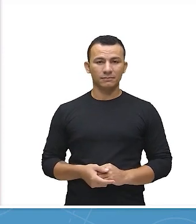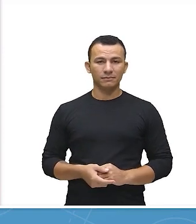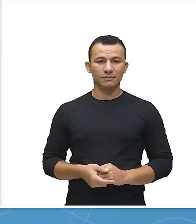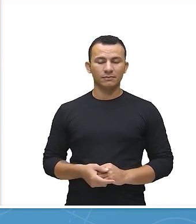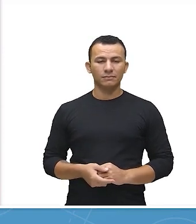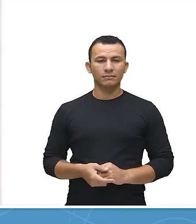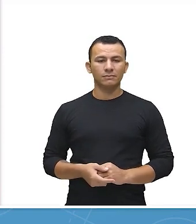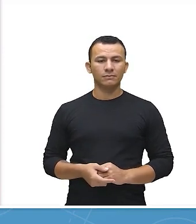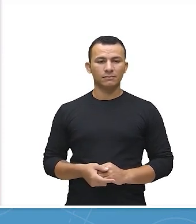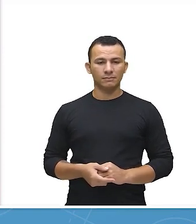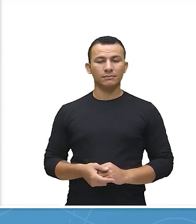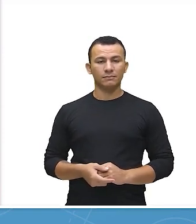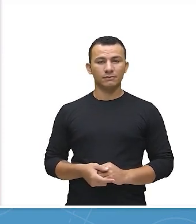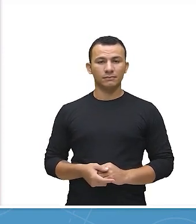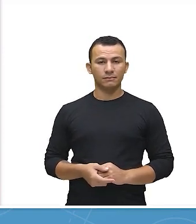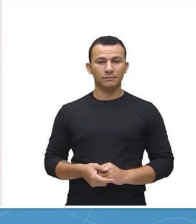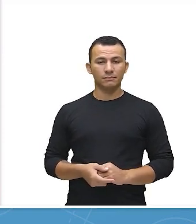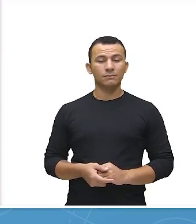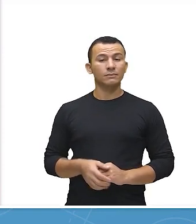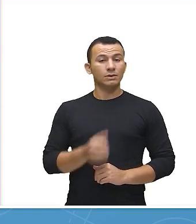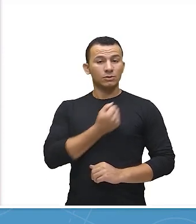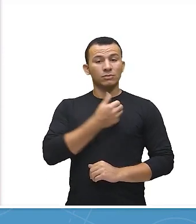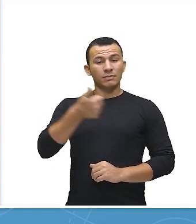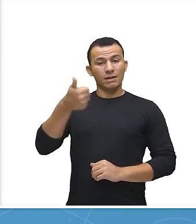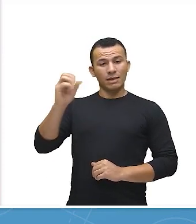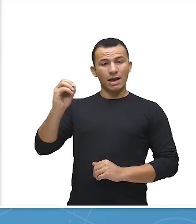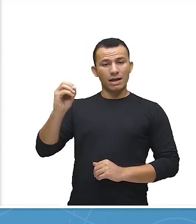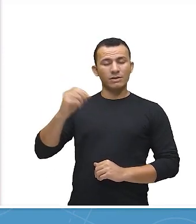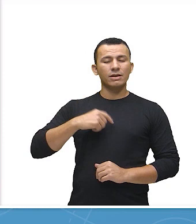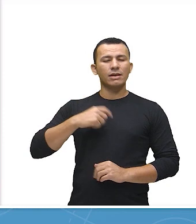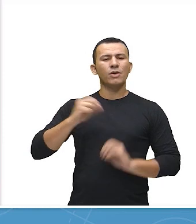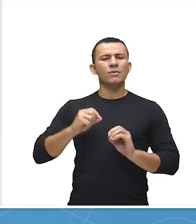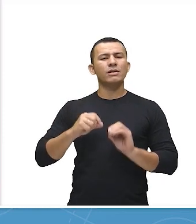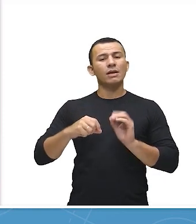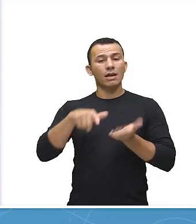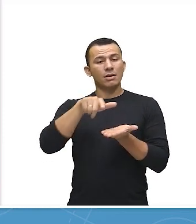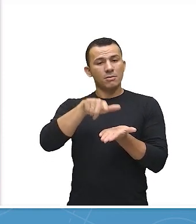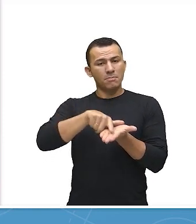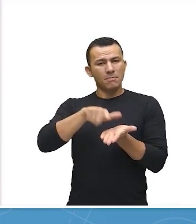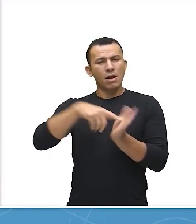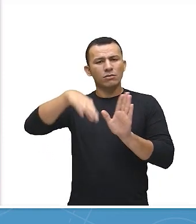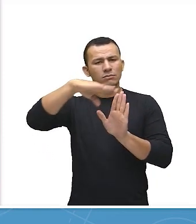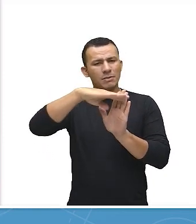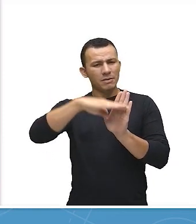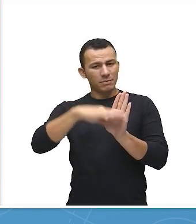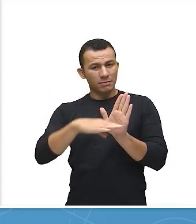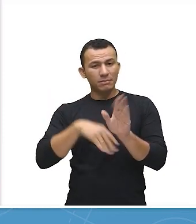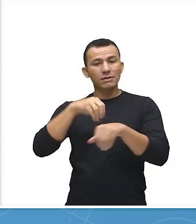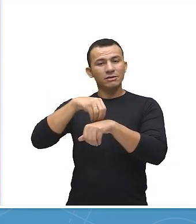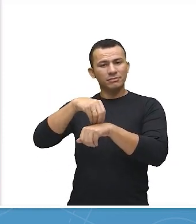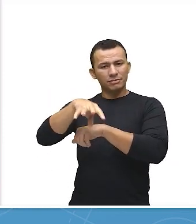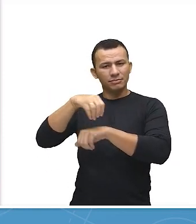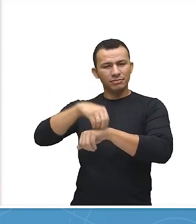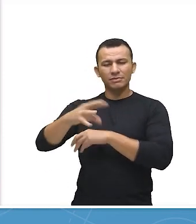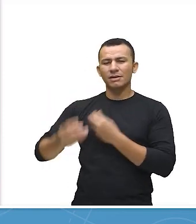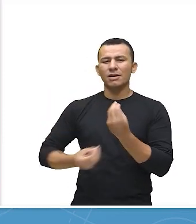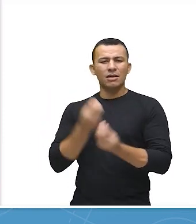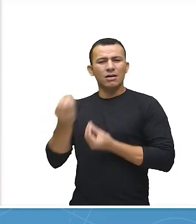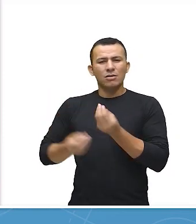questão 10, aliás, nós temos aí um manual de instrução. Nós temos a instrução de como